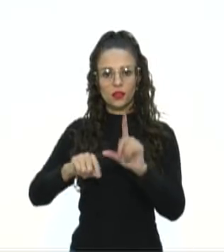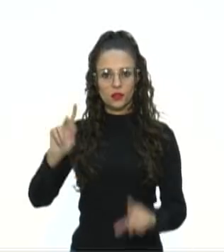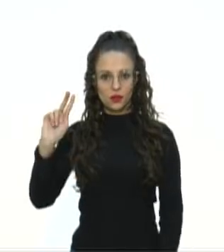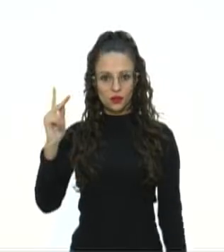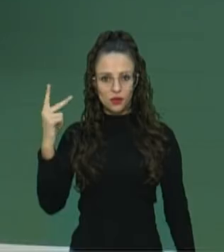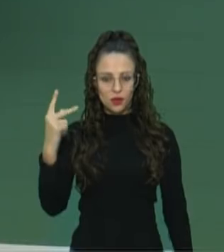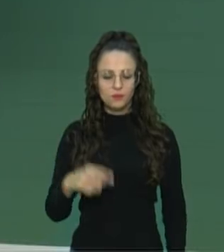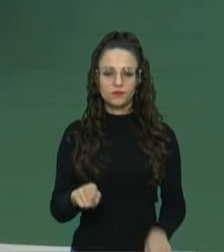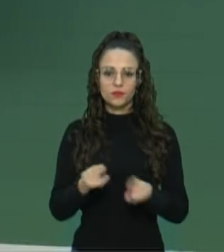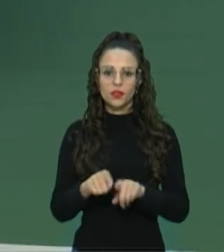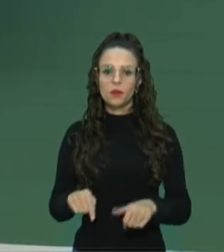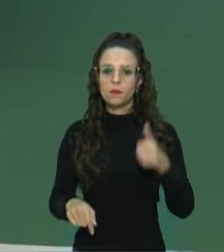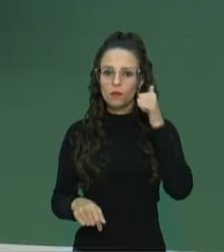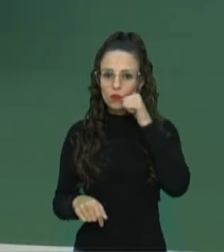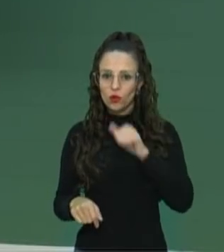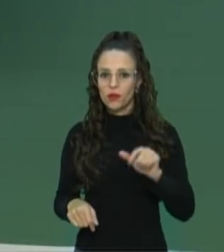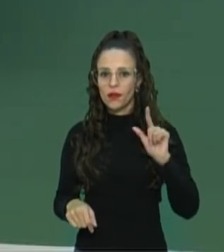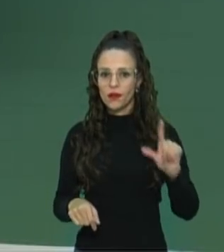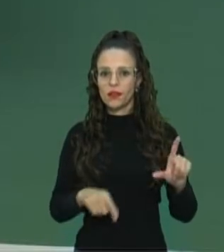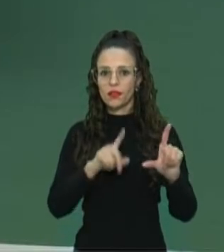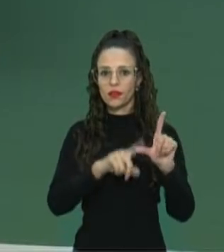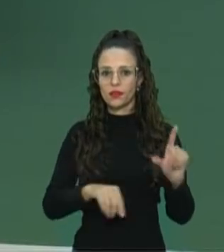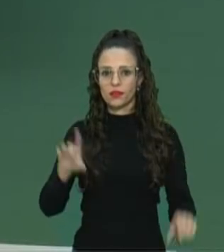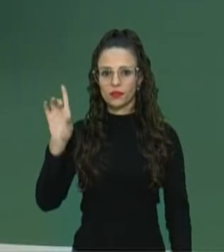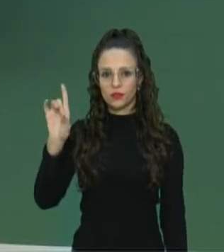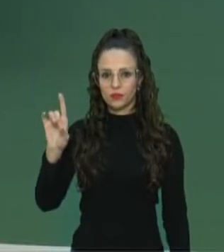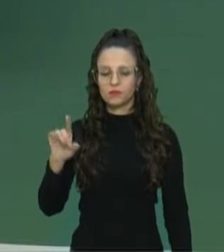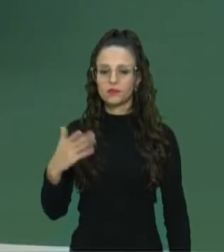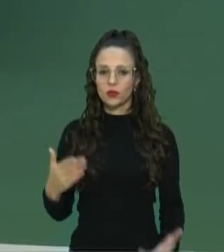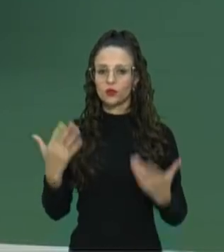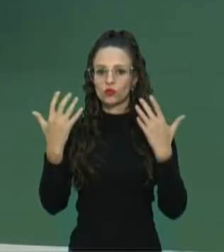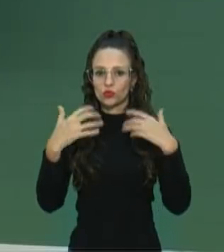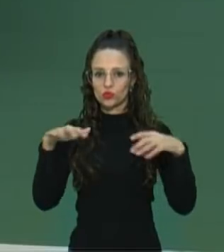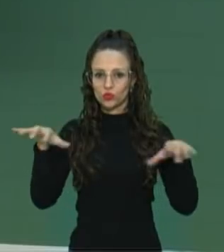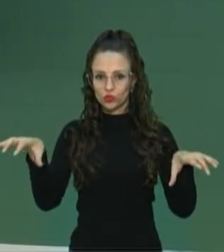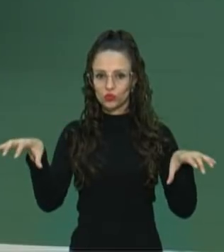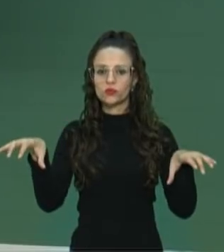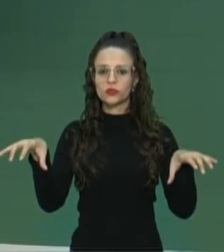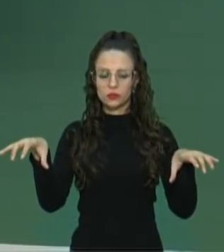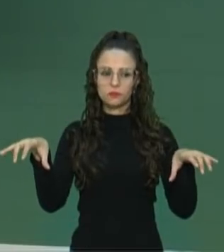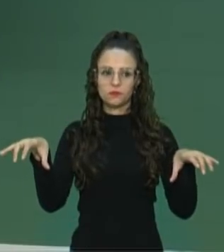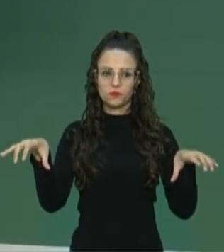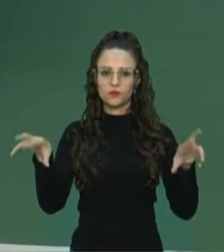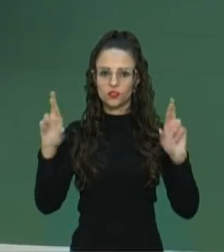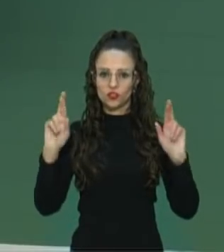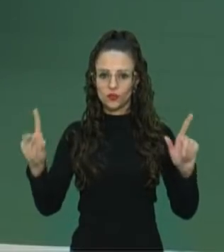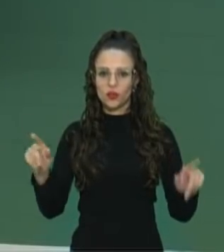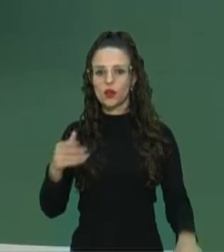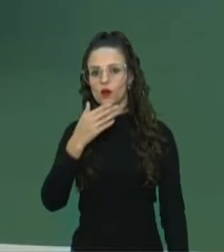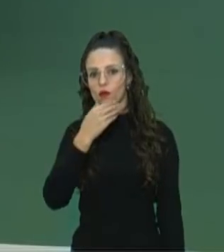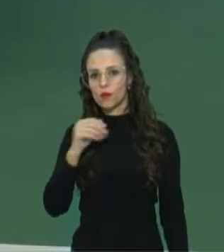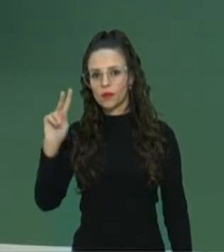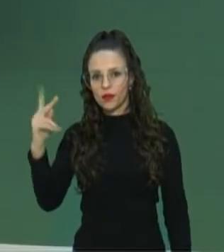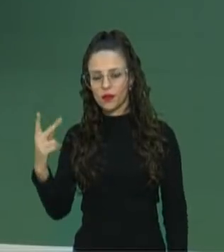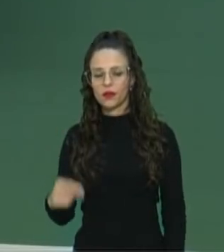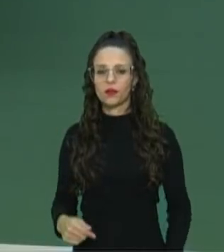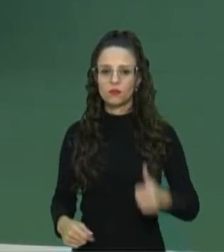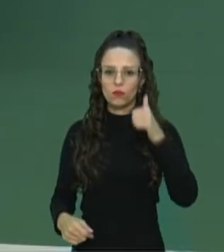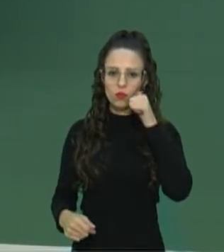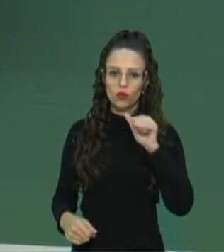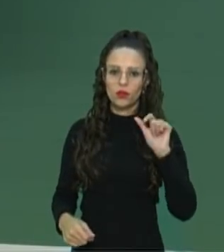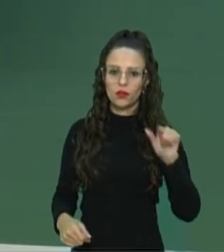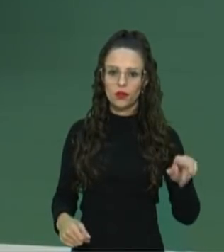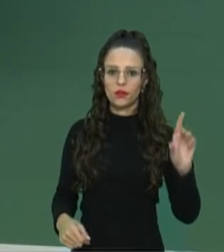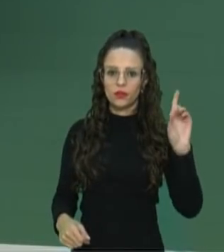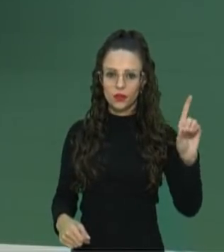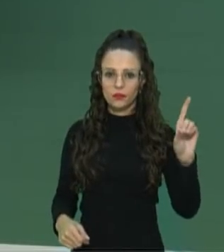H, e mulheres, que é retratada pela letra D. Então, são as duas diferenciações, né? Homem H e mulheres D.